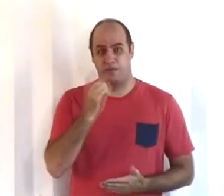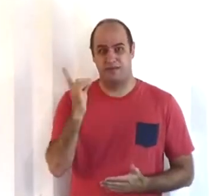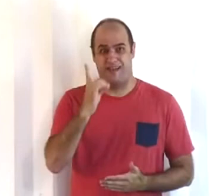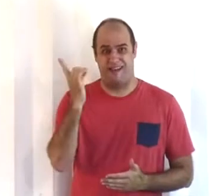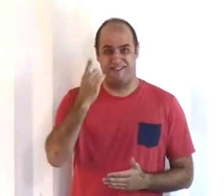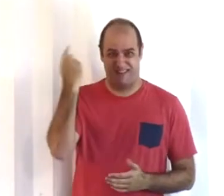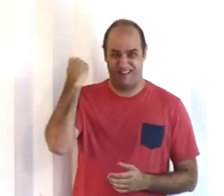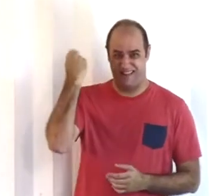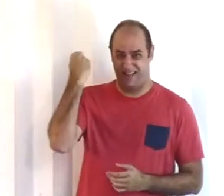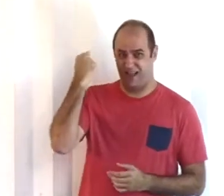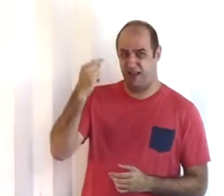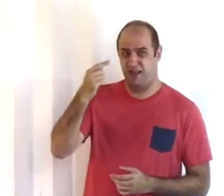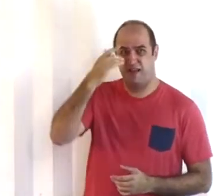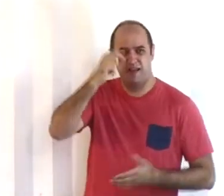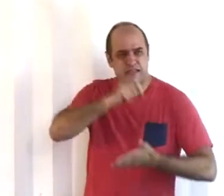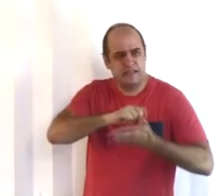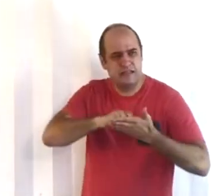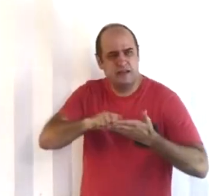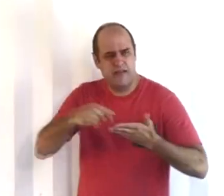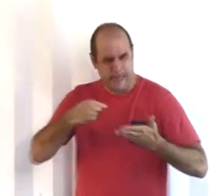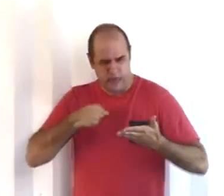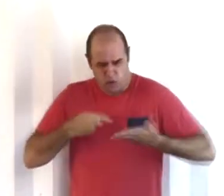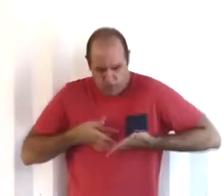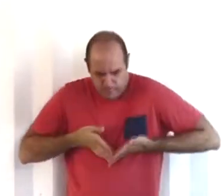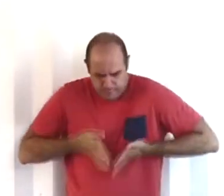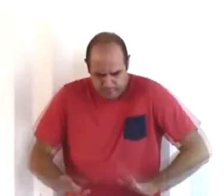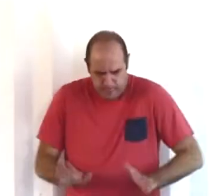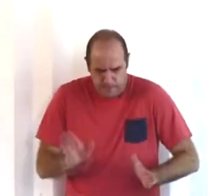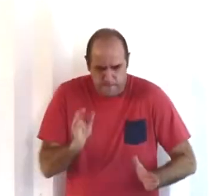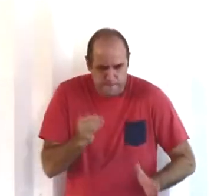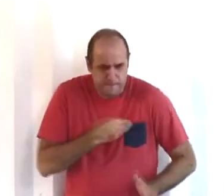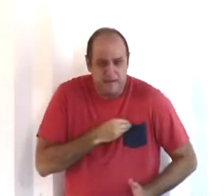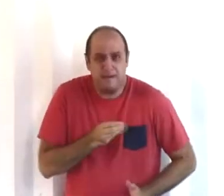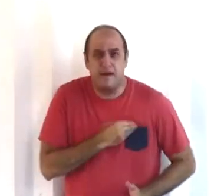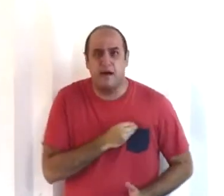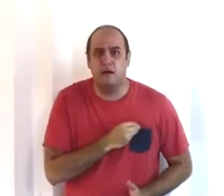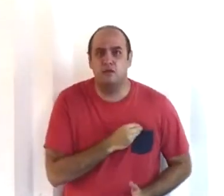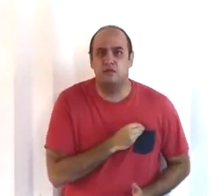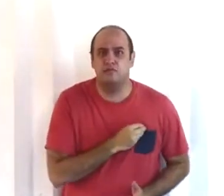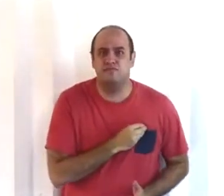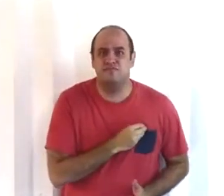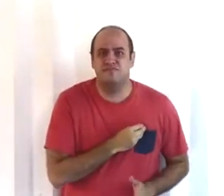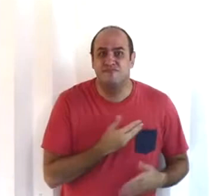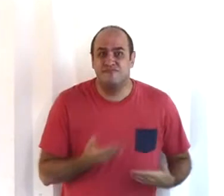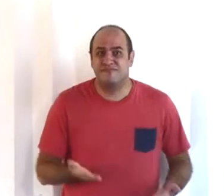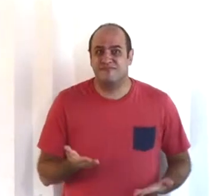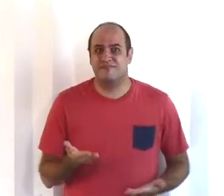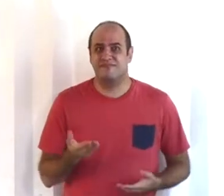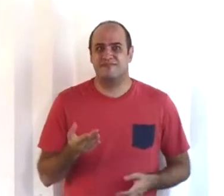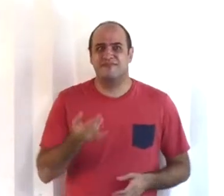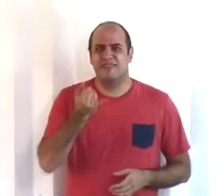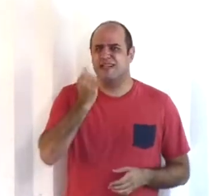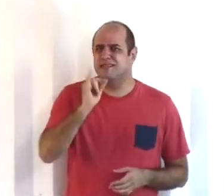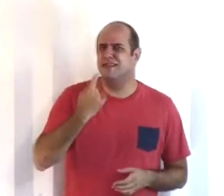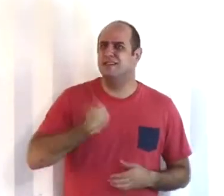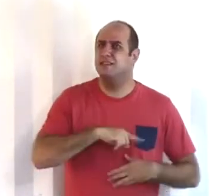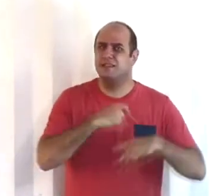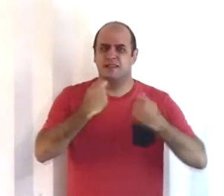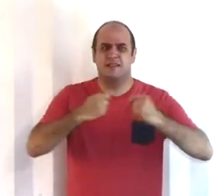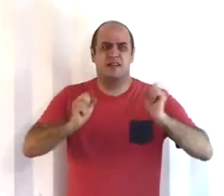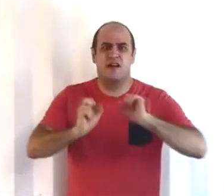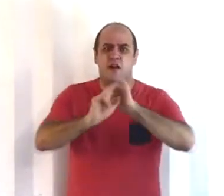iniquidade. Na iniquidade minha mãe me gerou. Olha, se nós somos carentes da glória de Deus porque